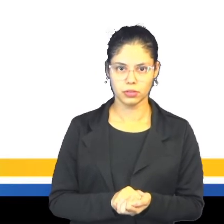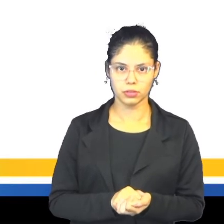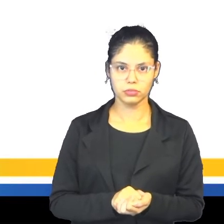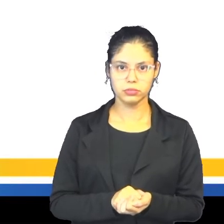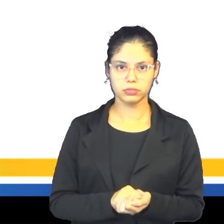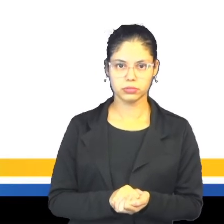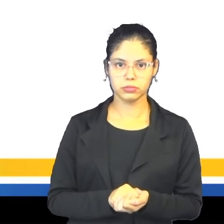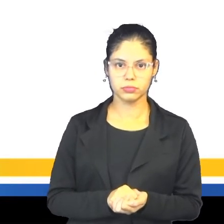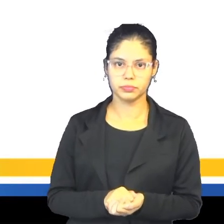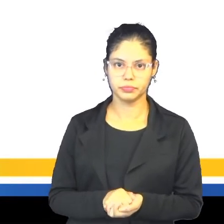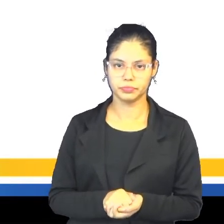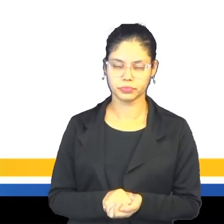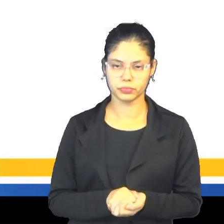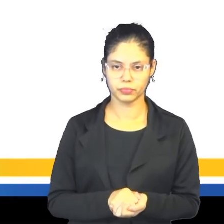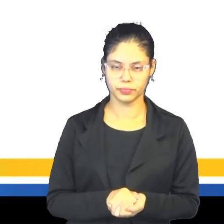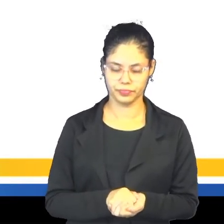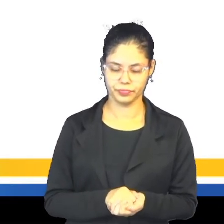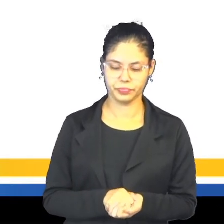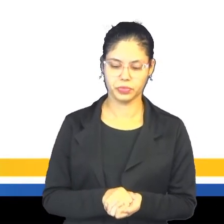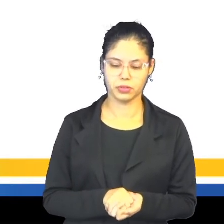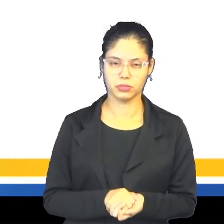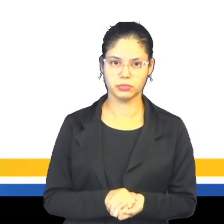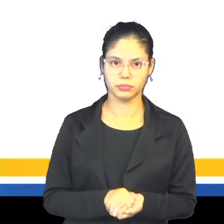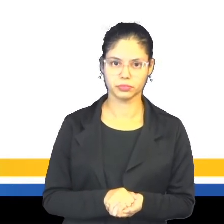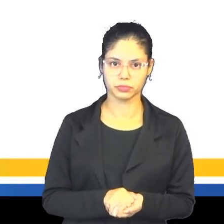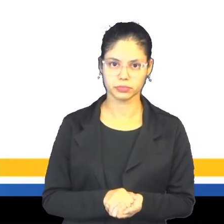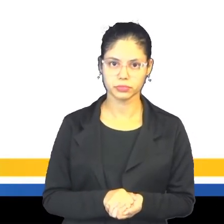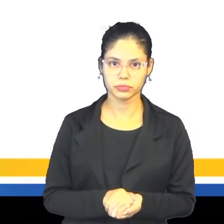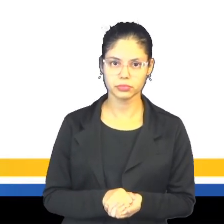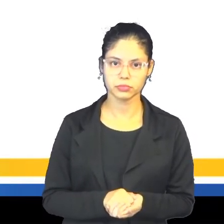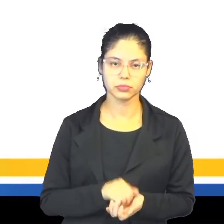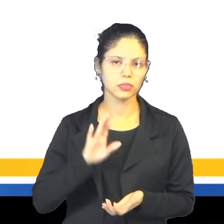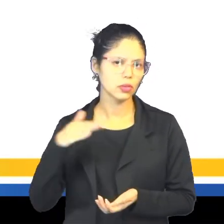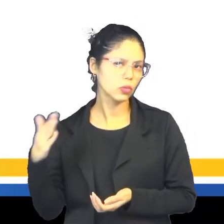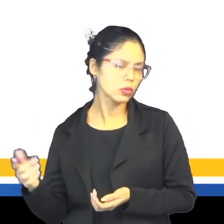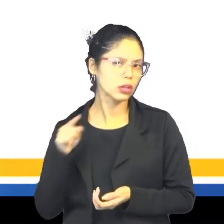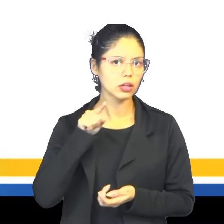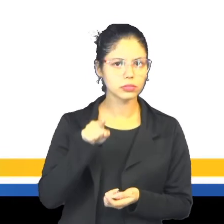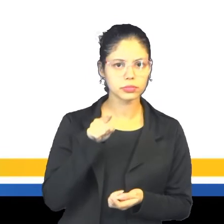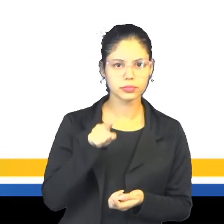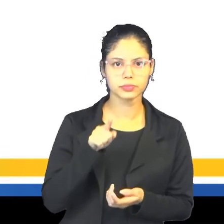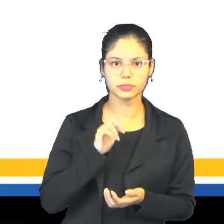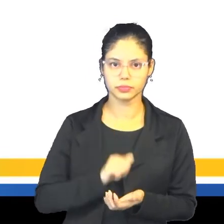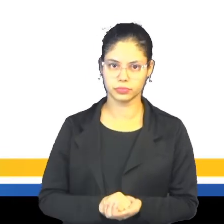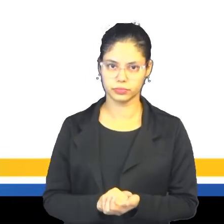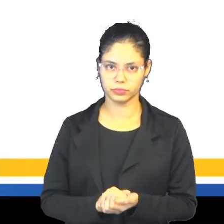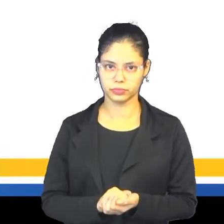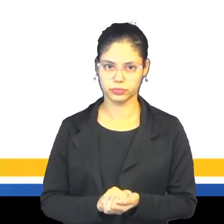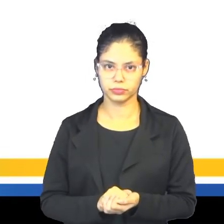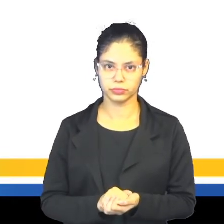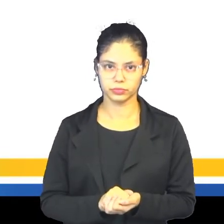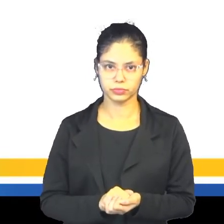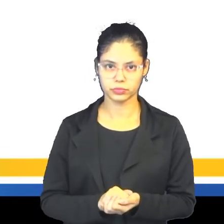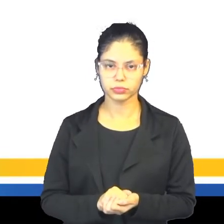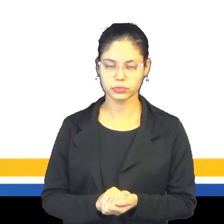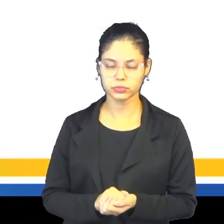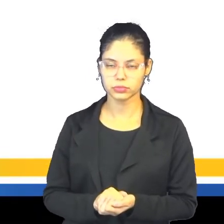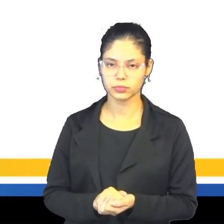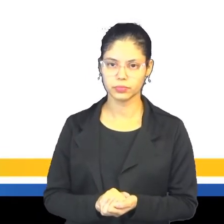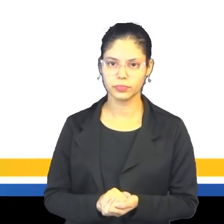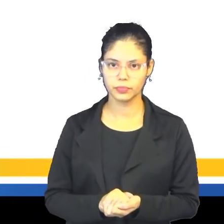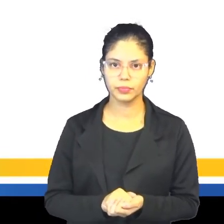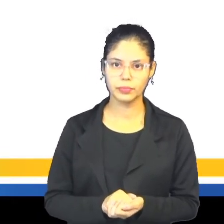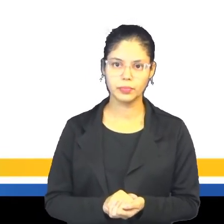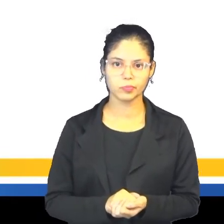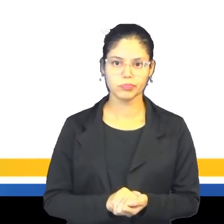que programa de televisão te gostava mais? Né? Ou seja, quando você, ou quando o senhor, né?